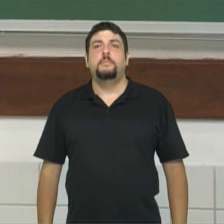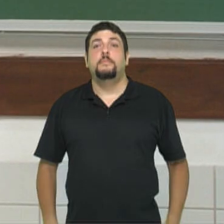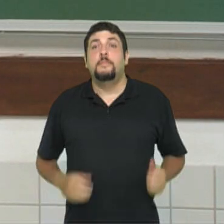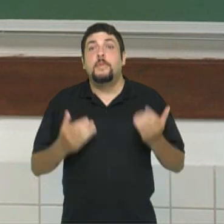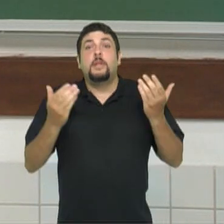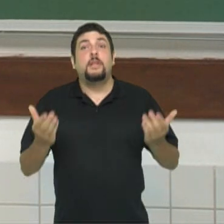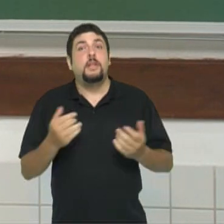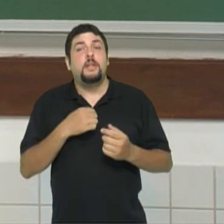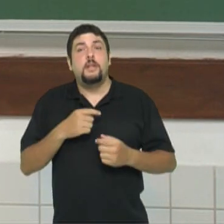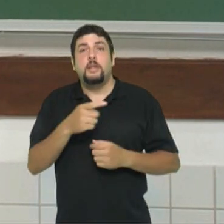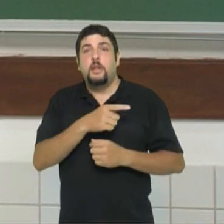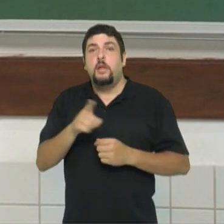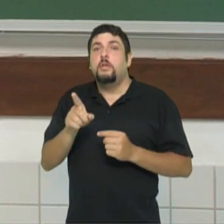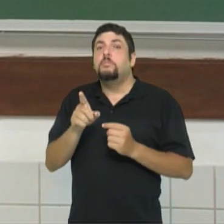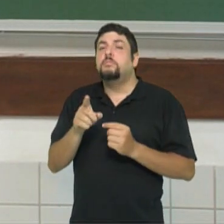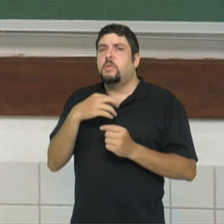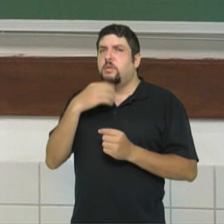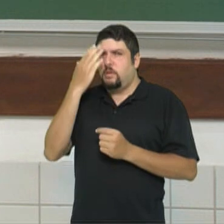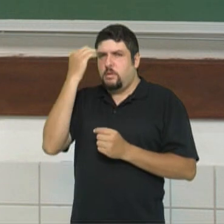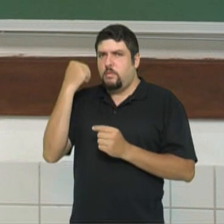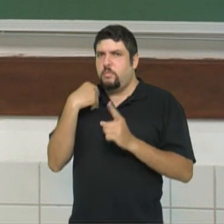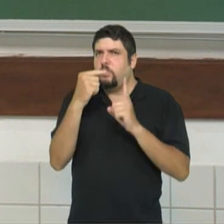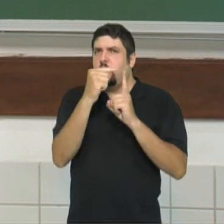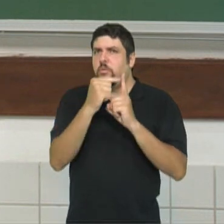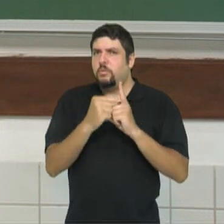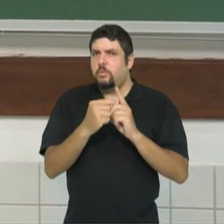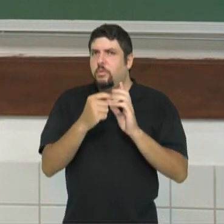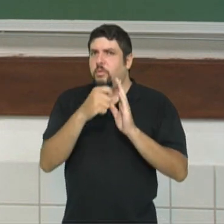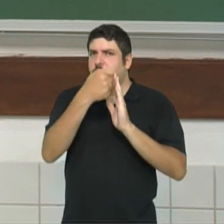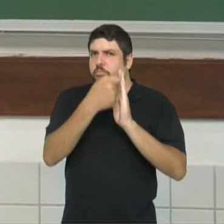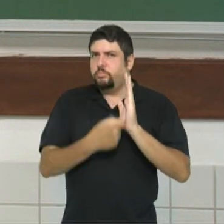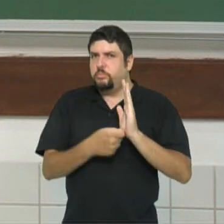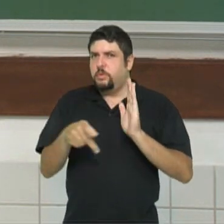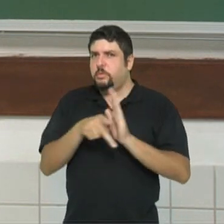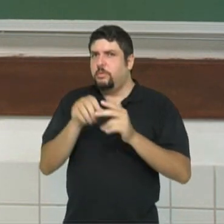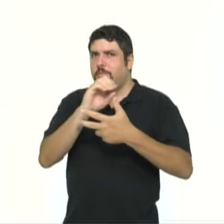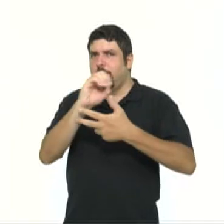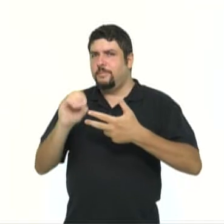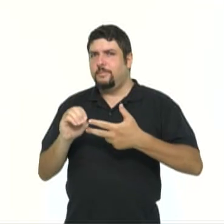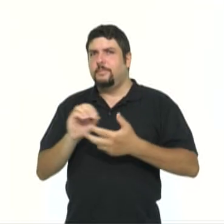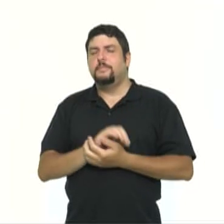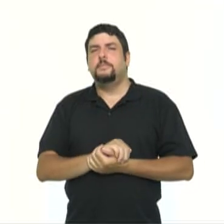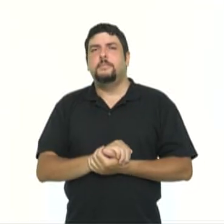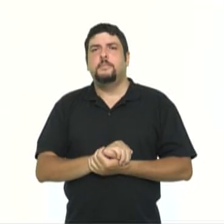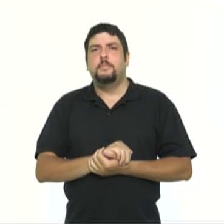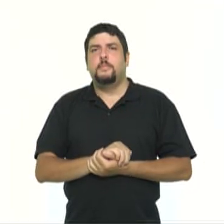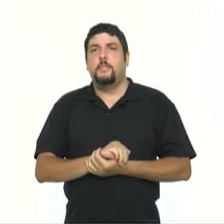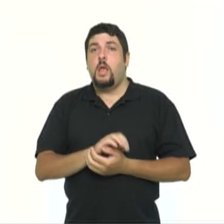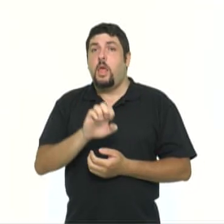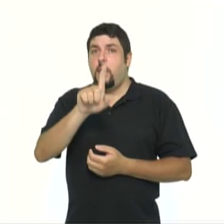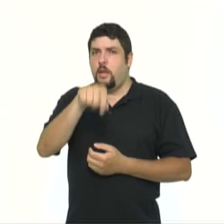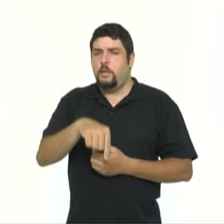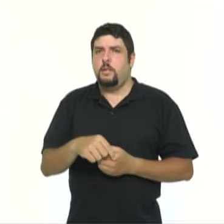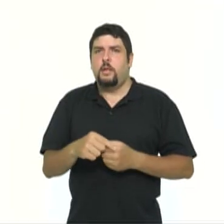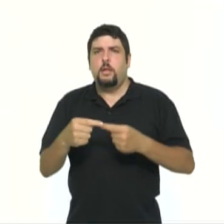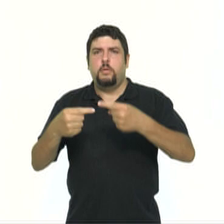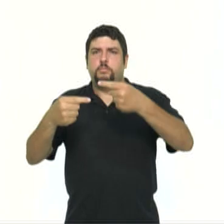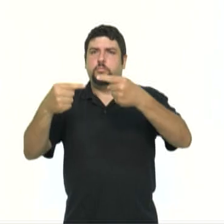E aí, qual é o tipo de redação exigida no Enem? Vamos lá? É a